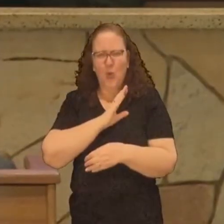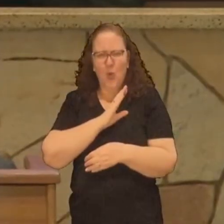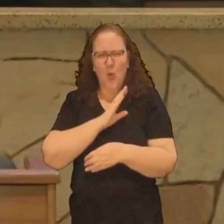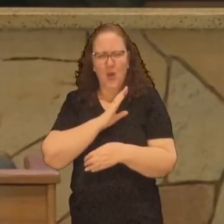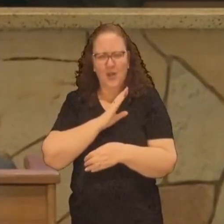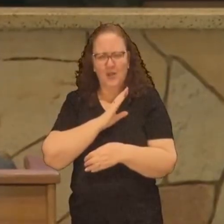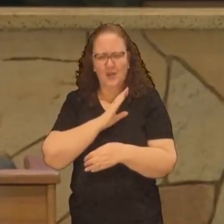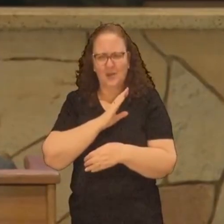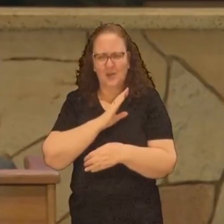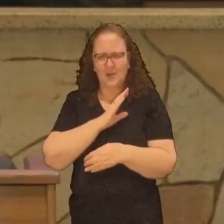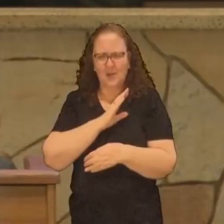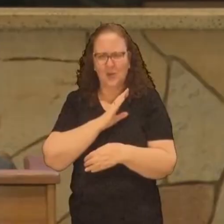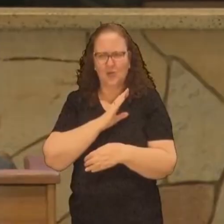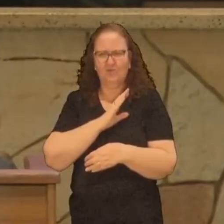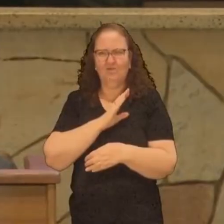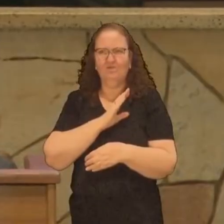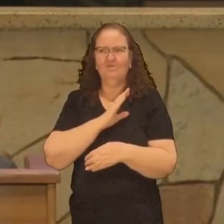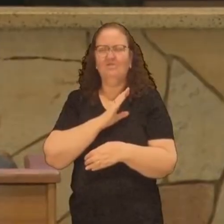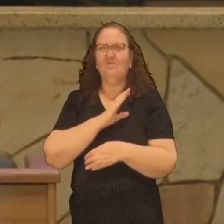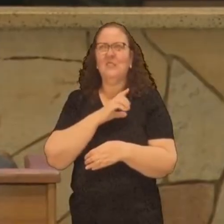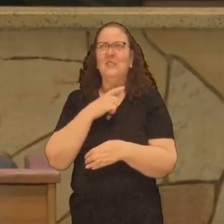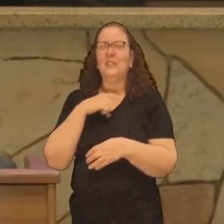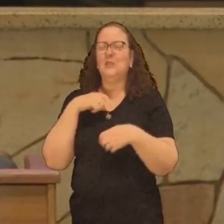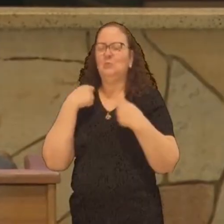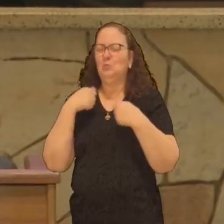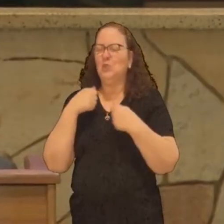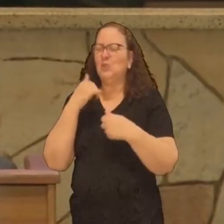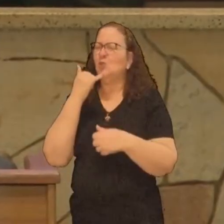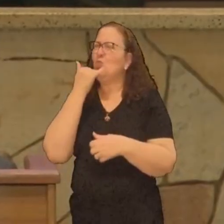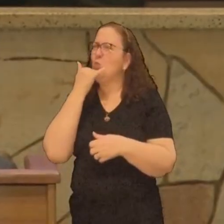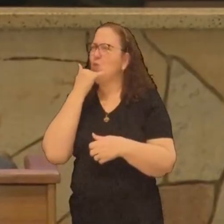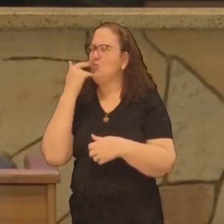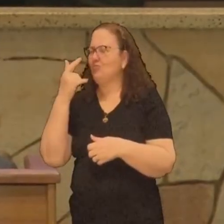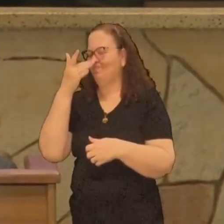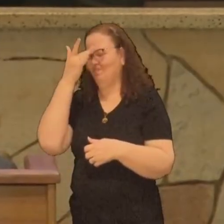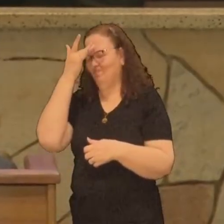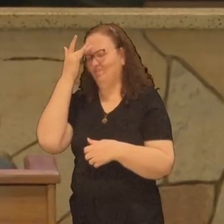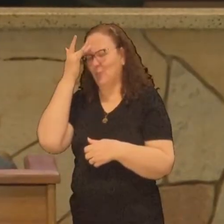de perdão, de perdoar alguém que te ofendeu?